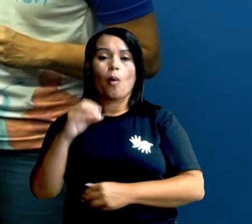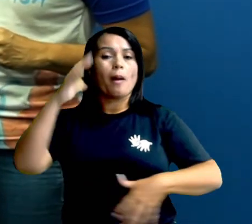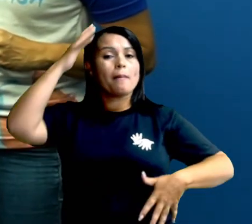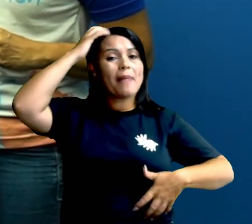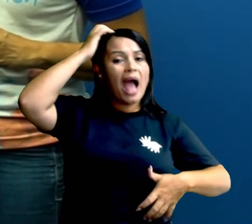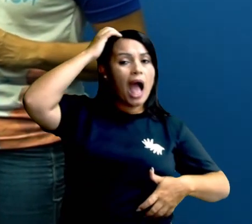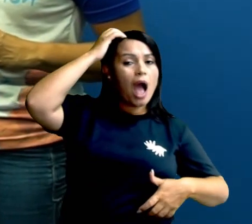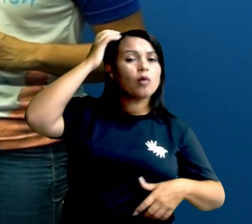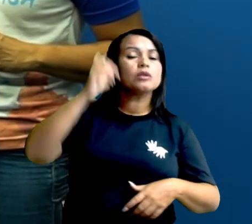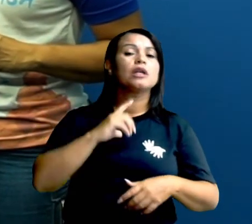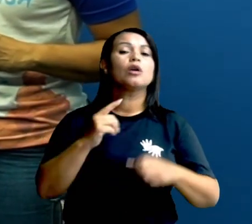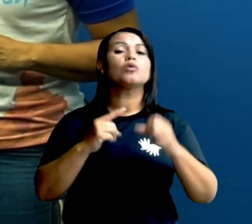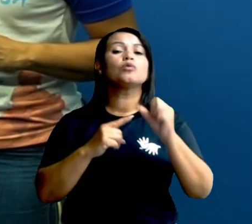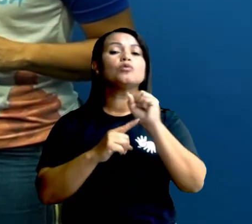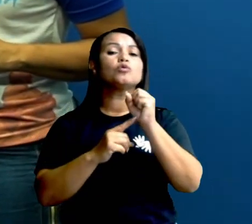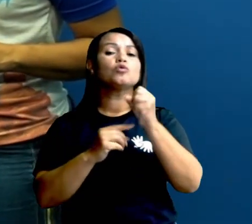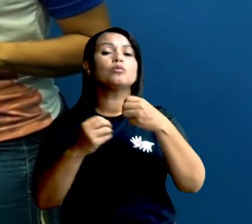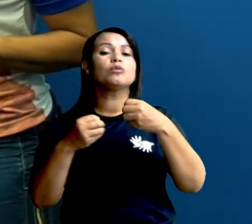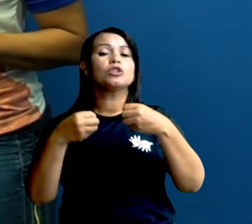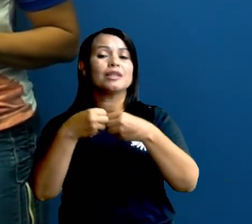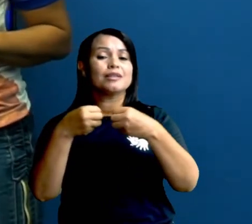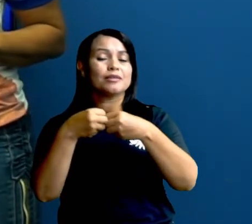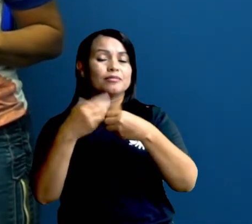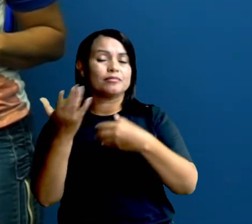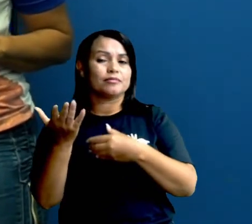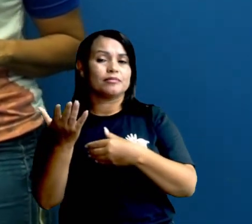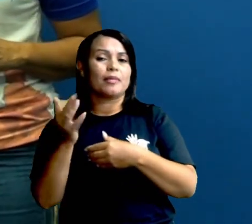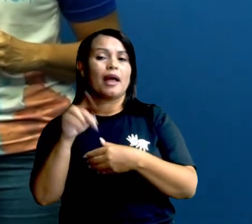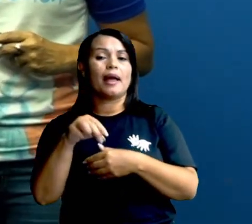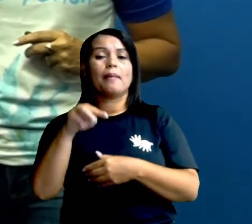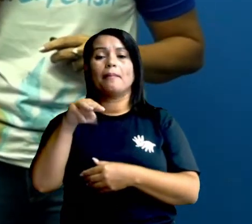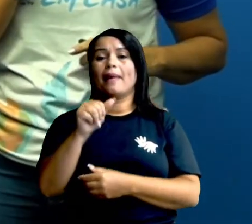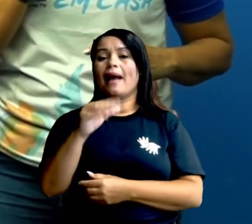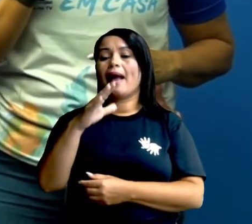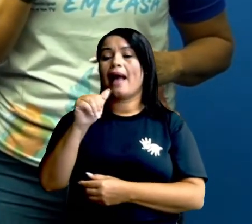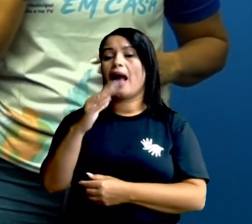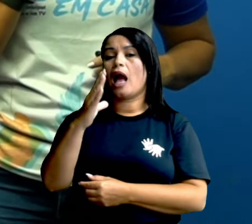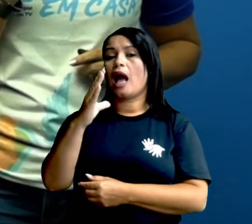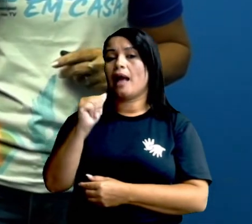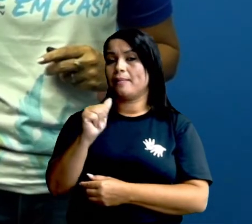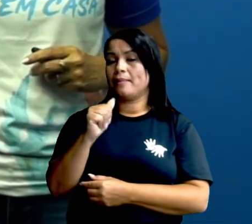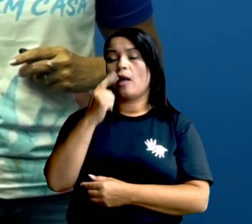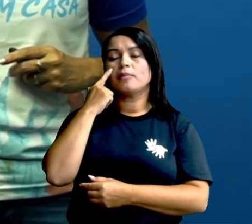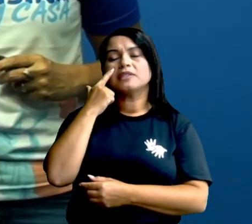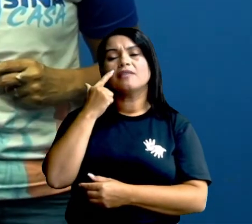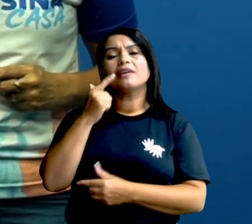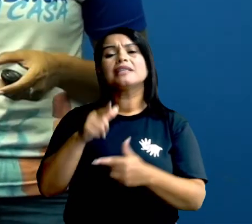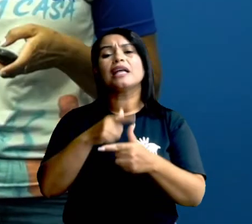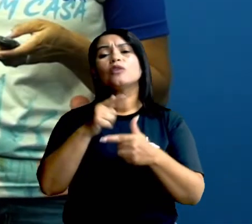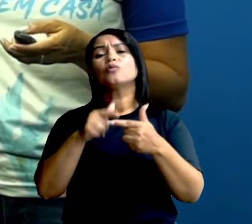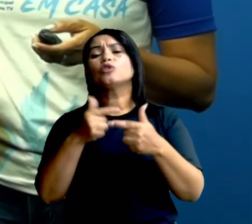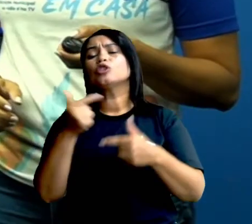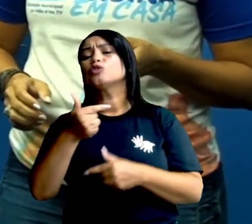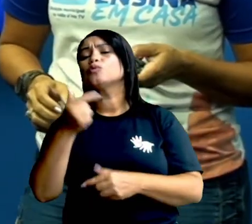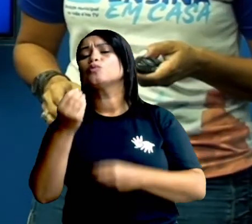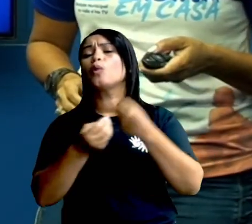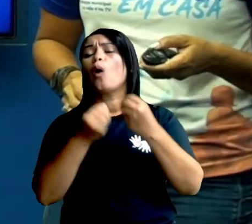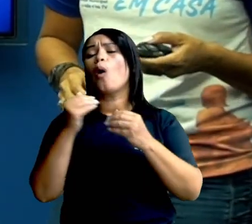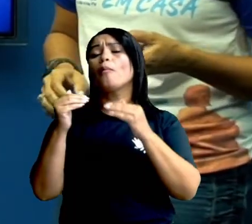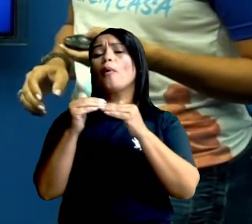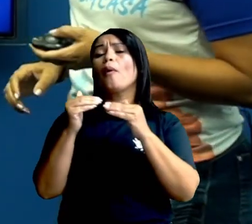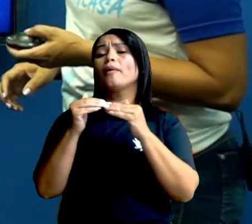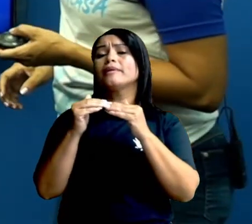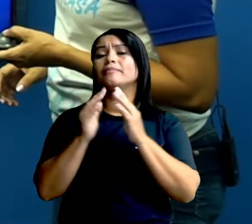mais próximo é macaca, tá certo? E o segundo modo que eu posso fazer essa concordância é a